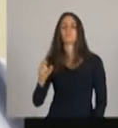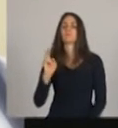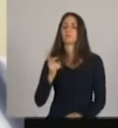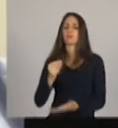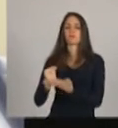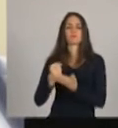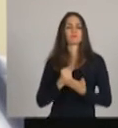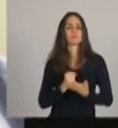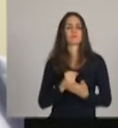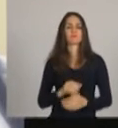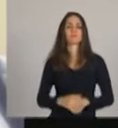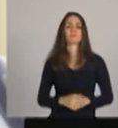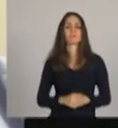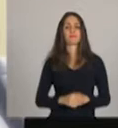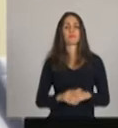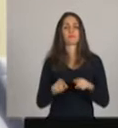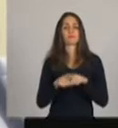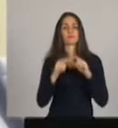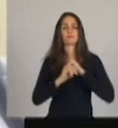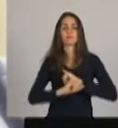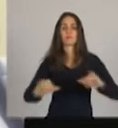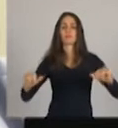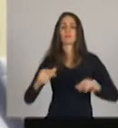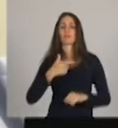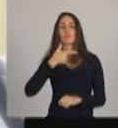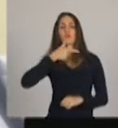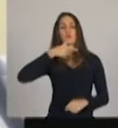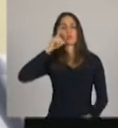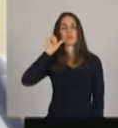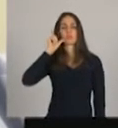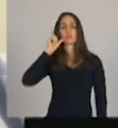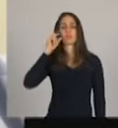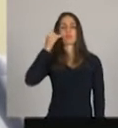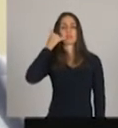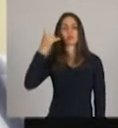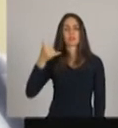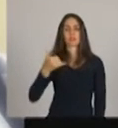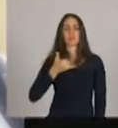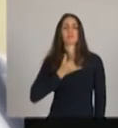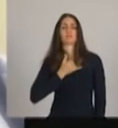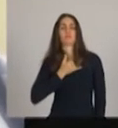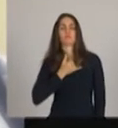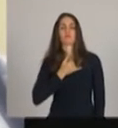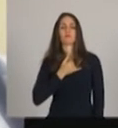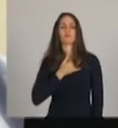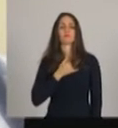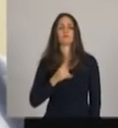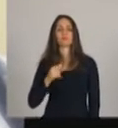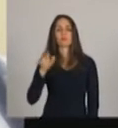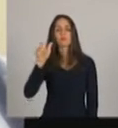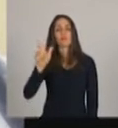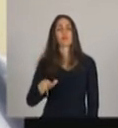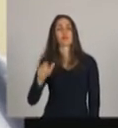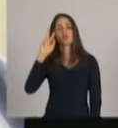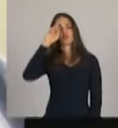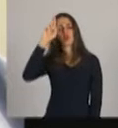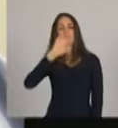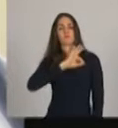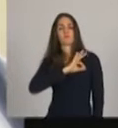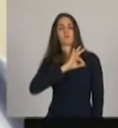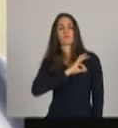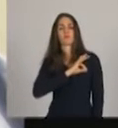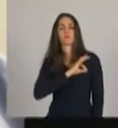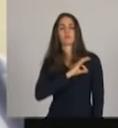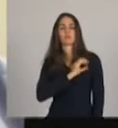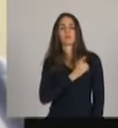bem. E também quero registrar que ontem eu recebi uma ligação do chefe da Polícia Civil, nosso querido